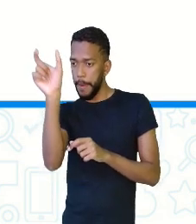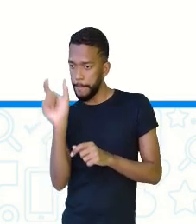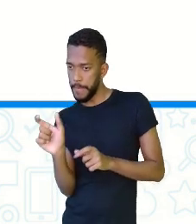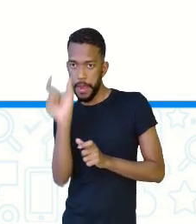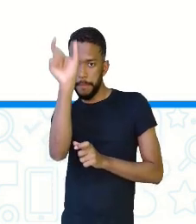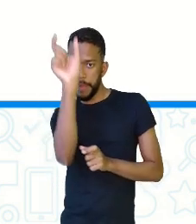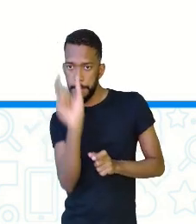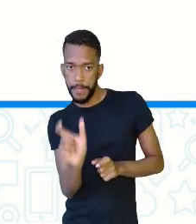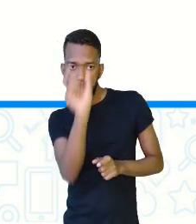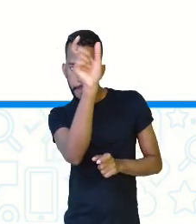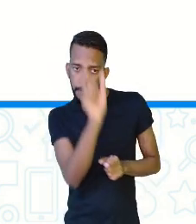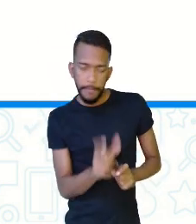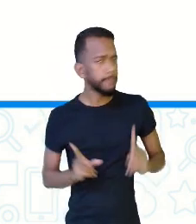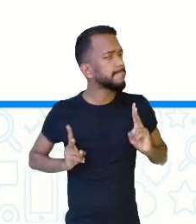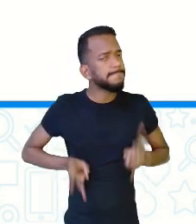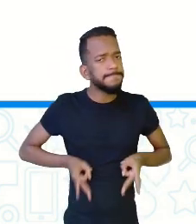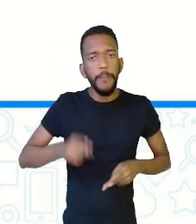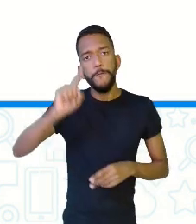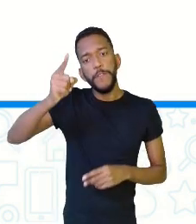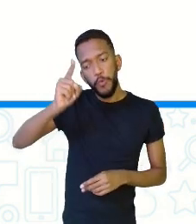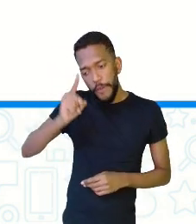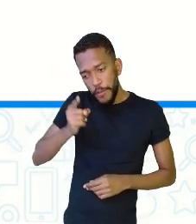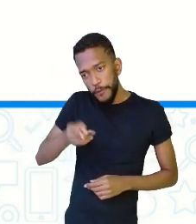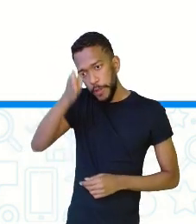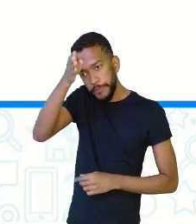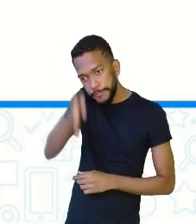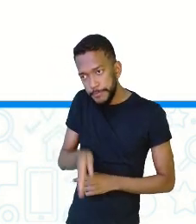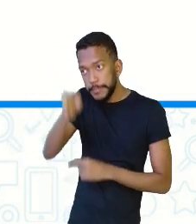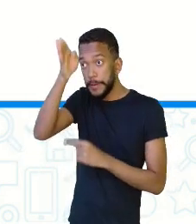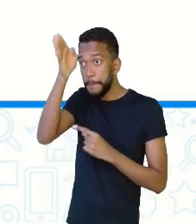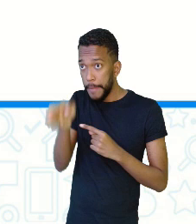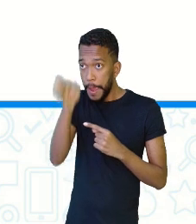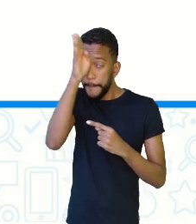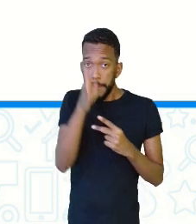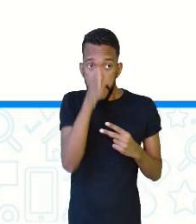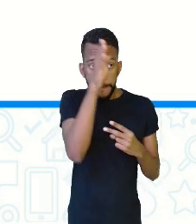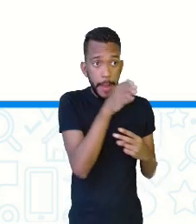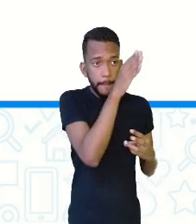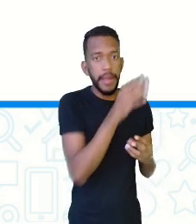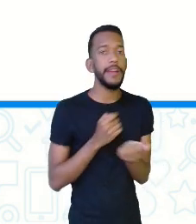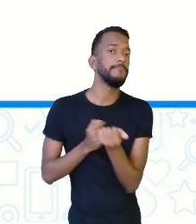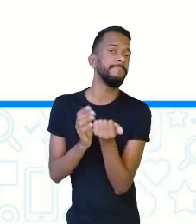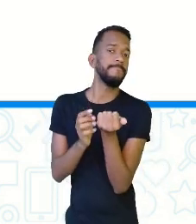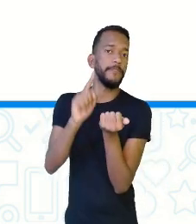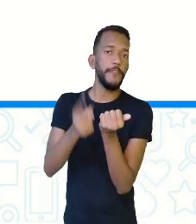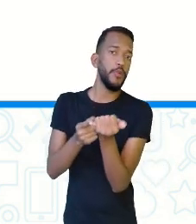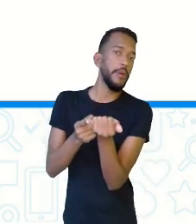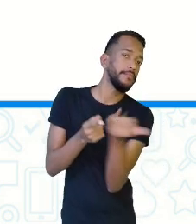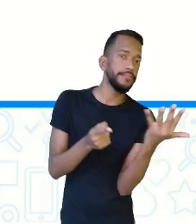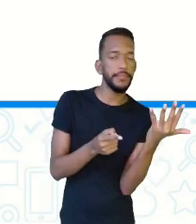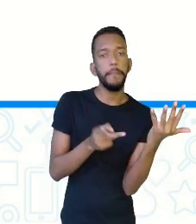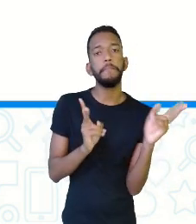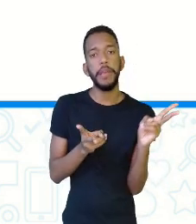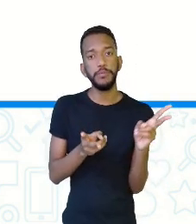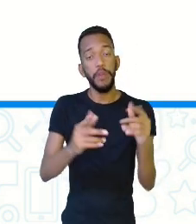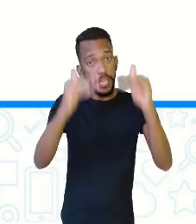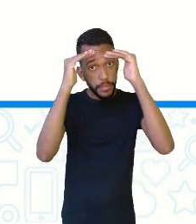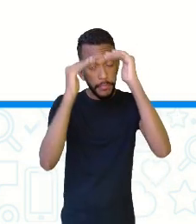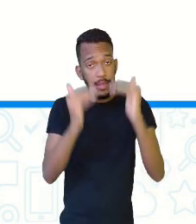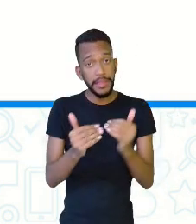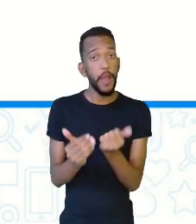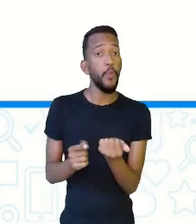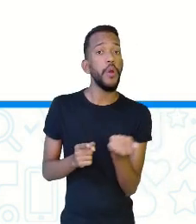seja, considerando a mesma quantidade de casas decimais. É muito importante isso.